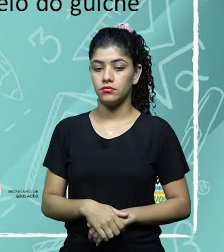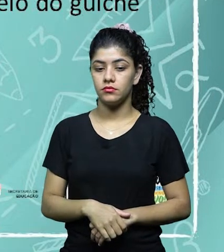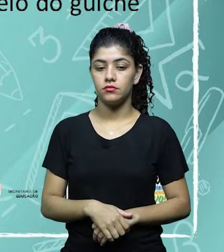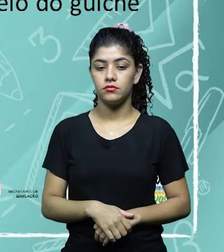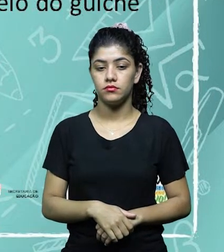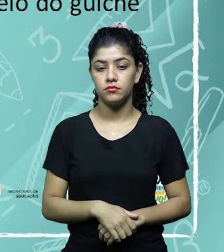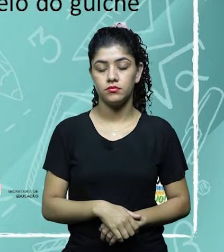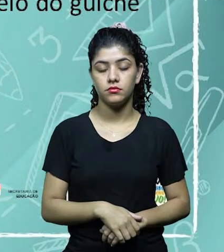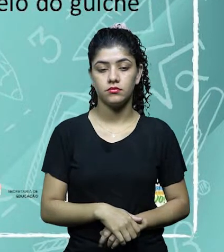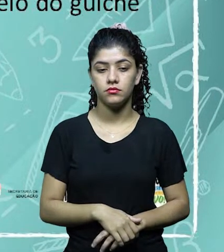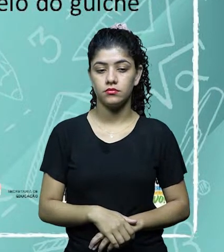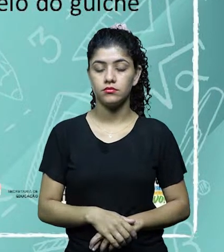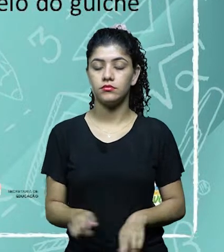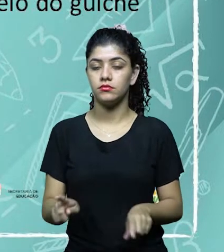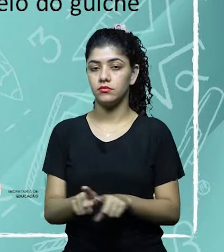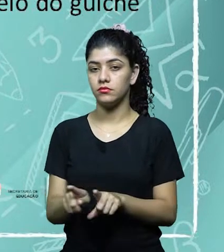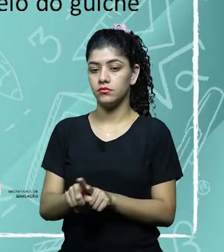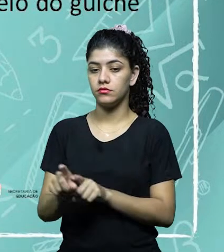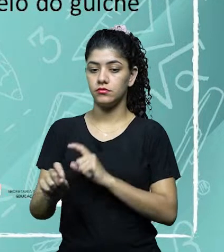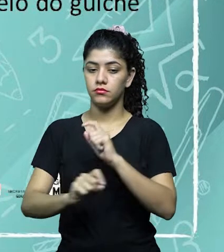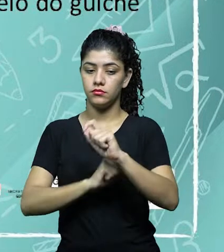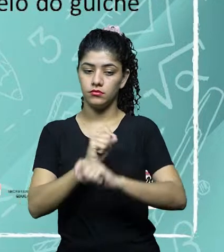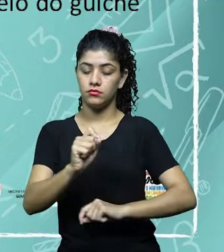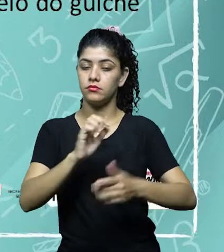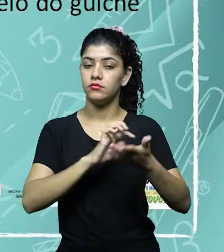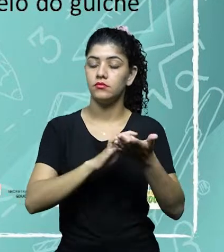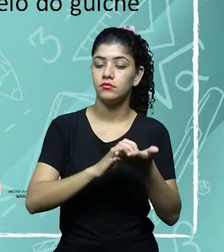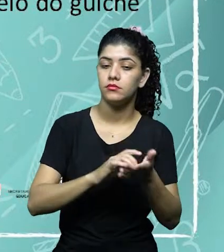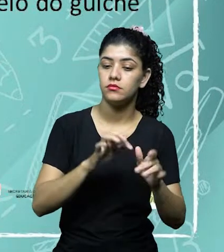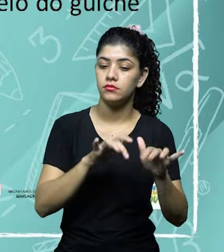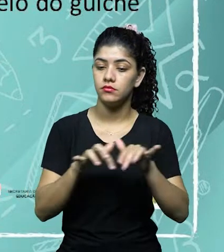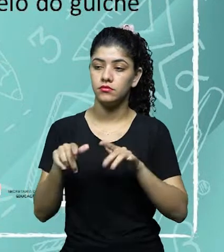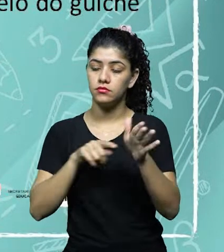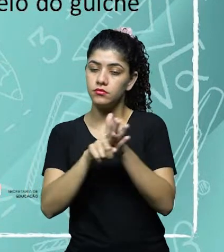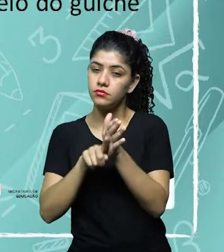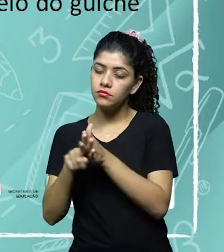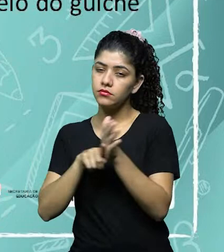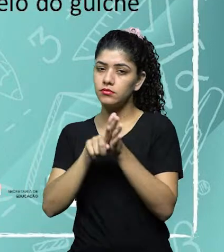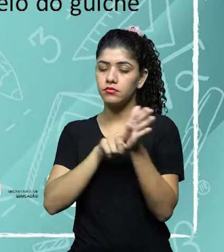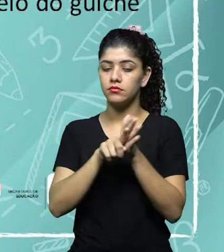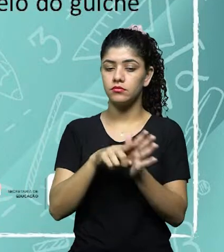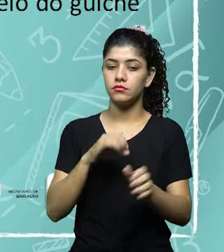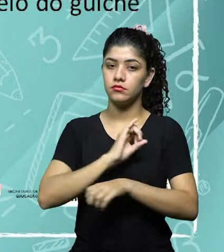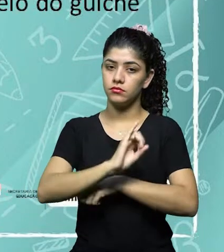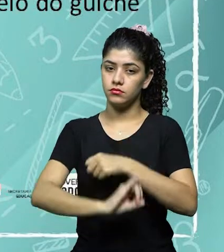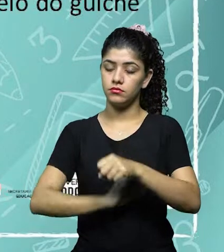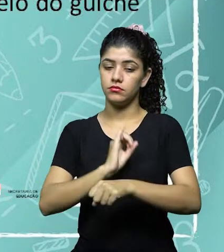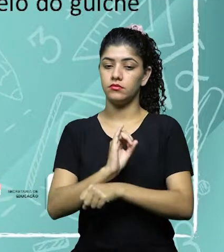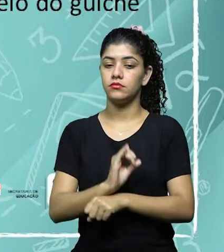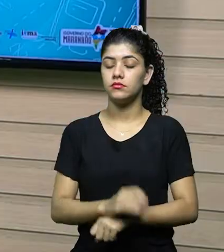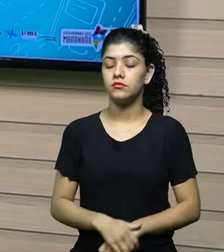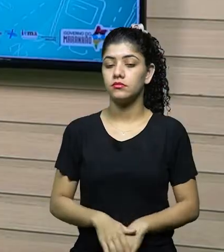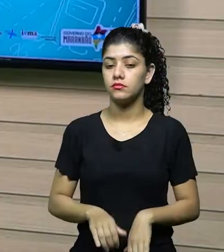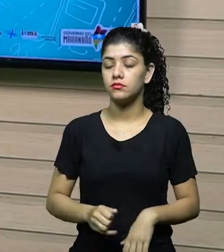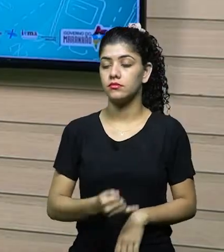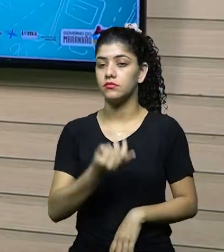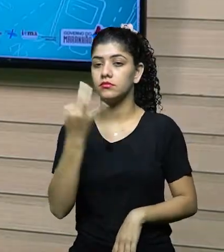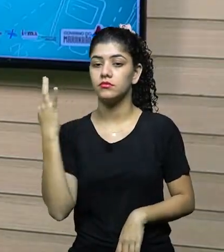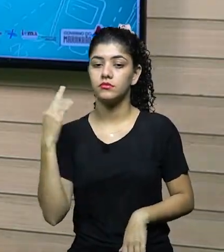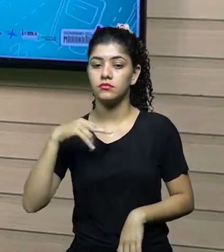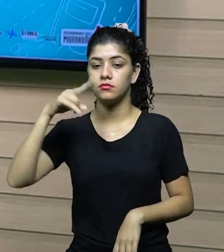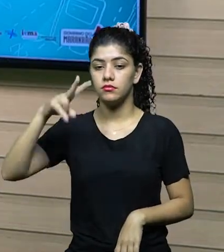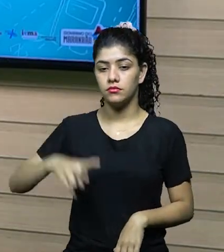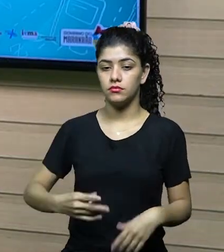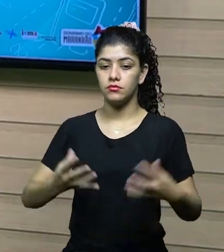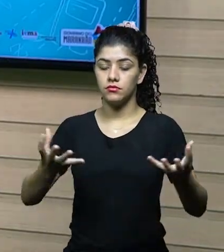de autoatendimento. Tem direito também à realização de consultas ilimitadas mediante utilização da internet. Então, quantas vezes eu